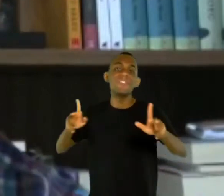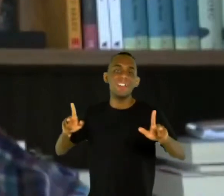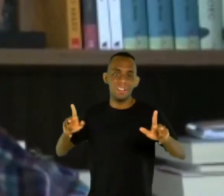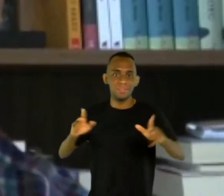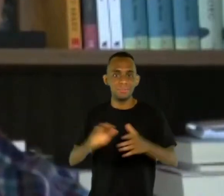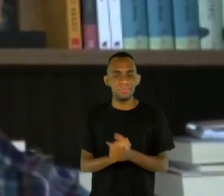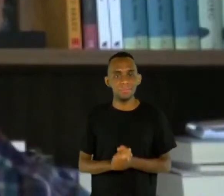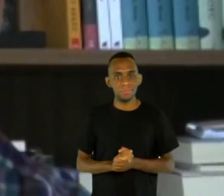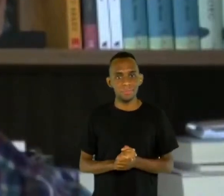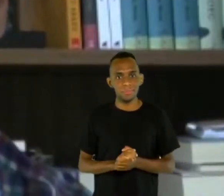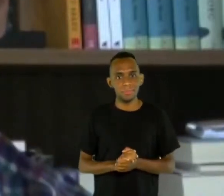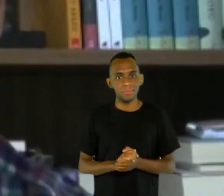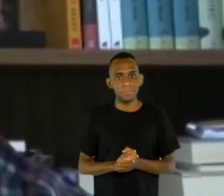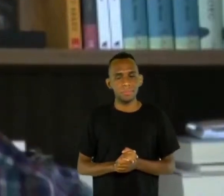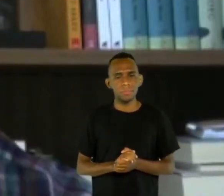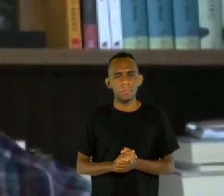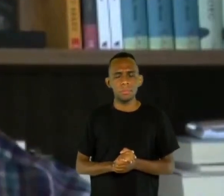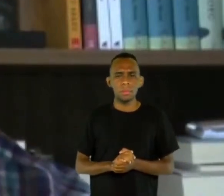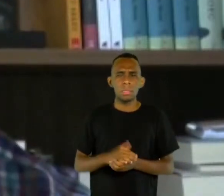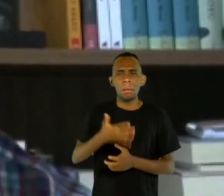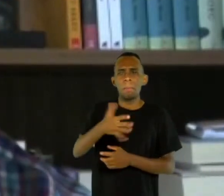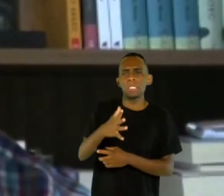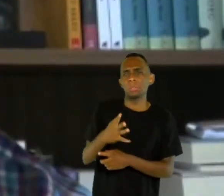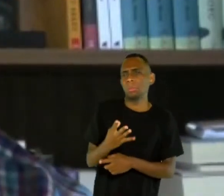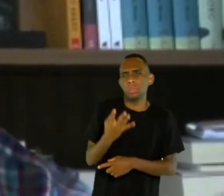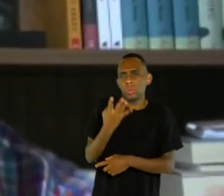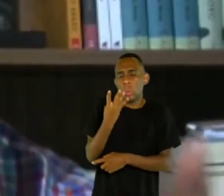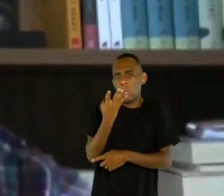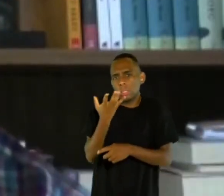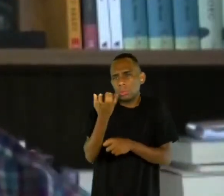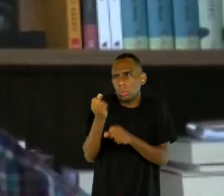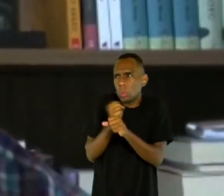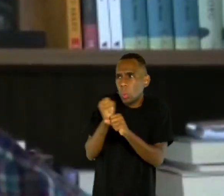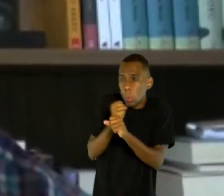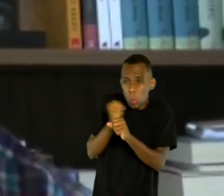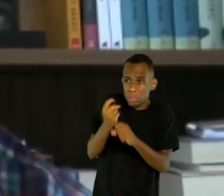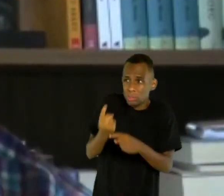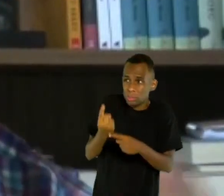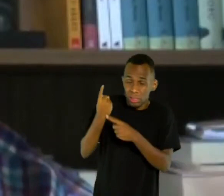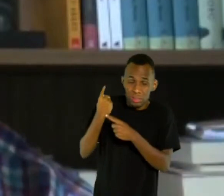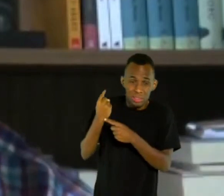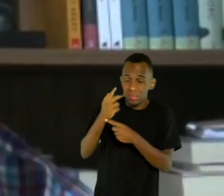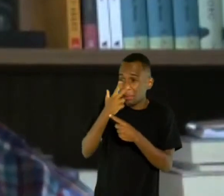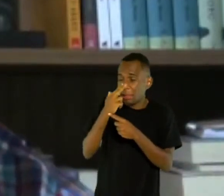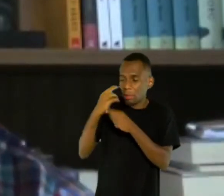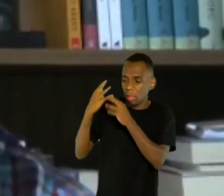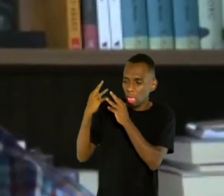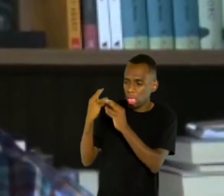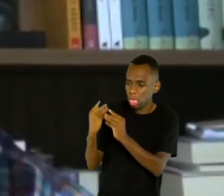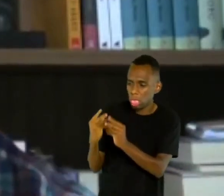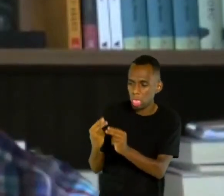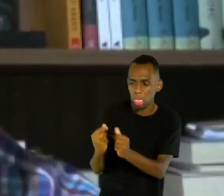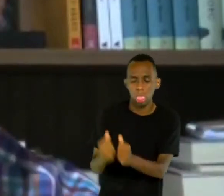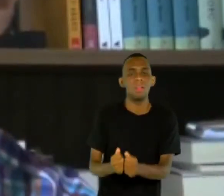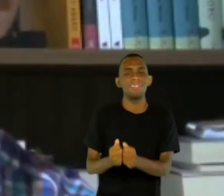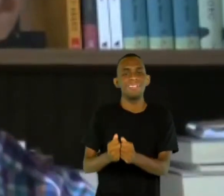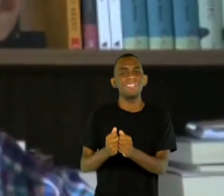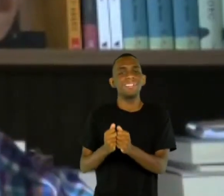faz pouco mais de 4 anos, tudo isso parece que desmoronou, essa possível